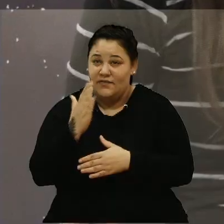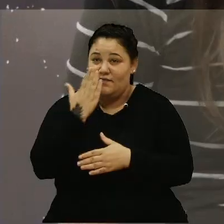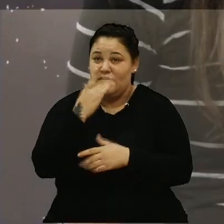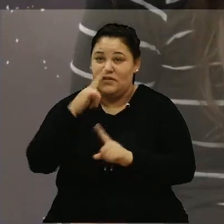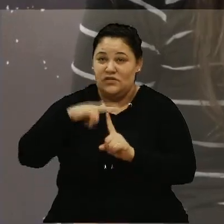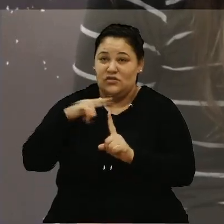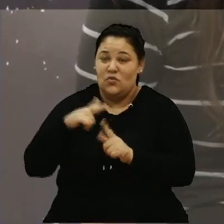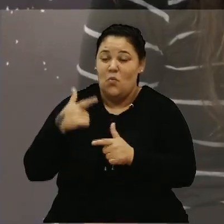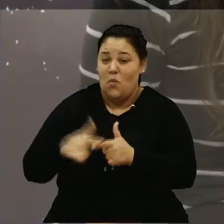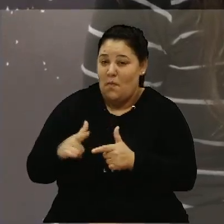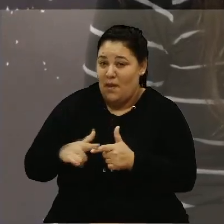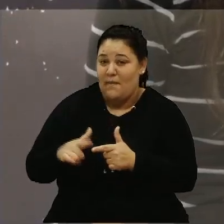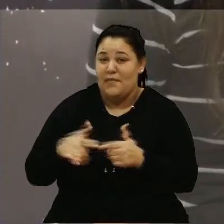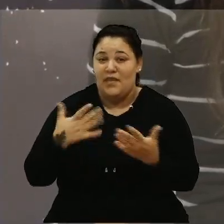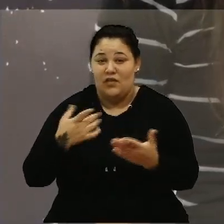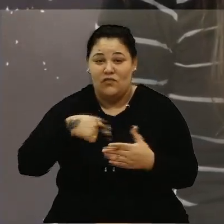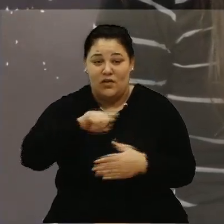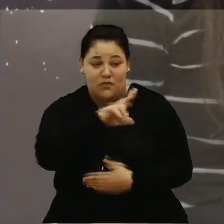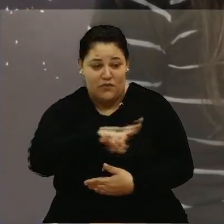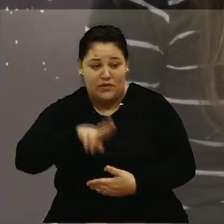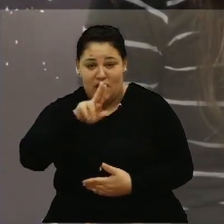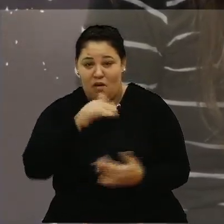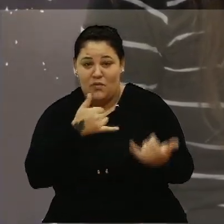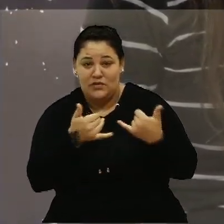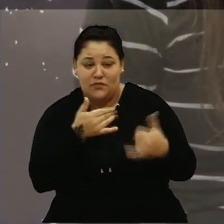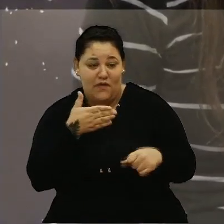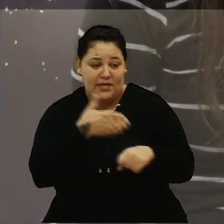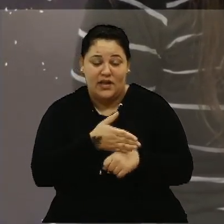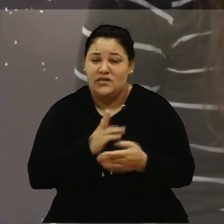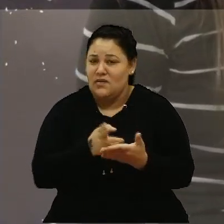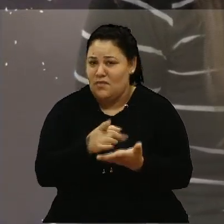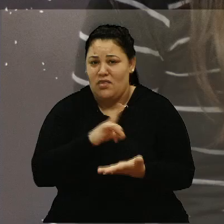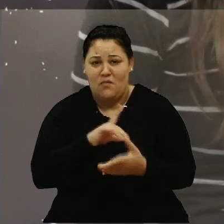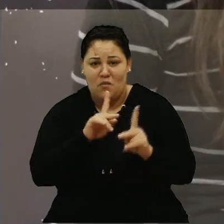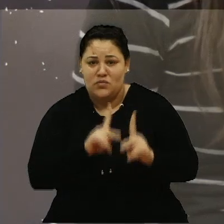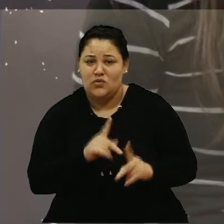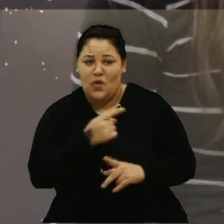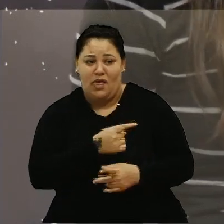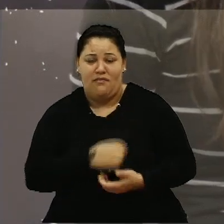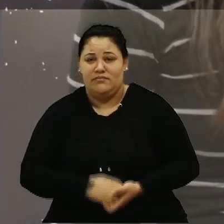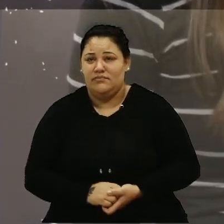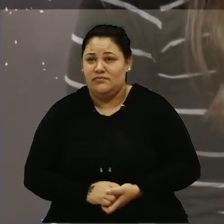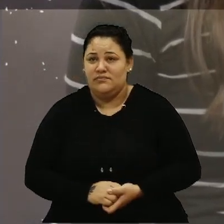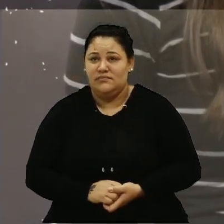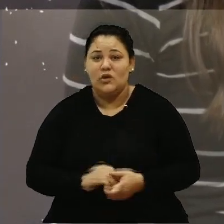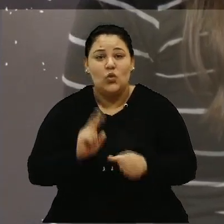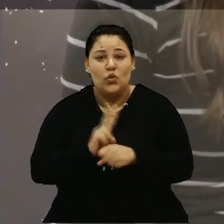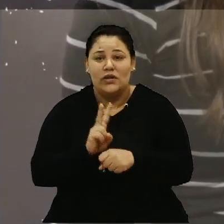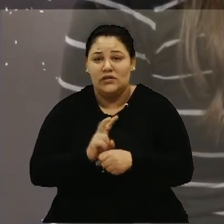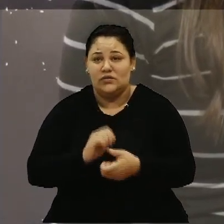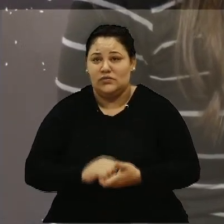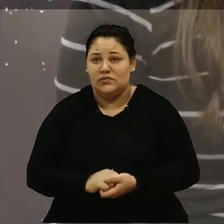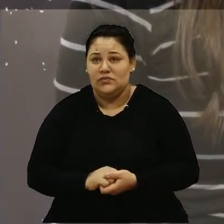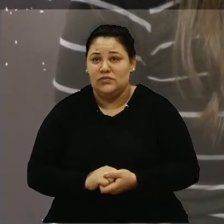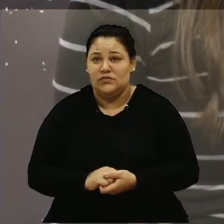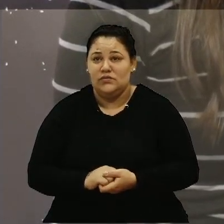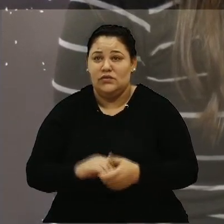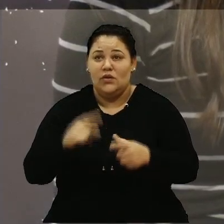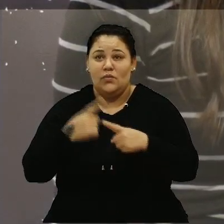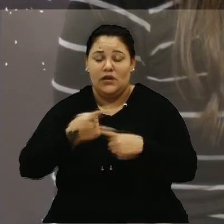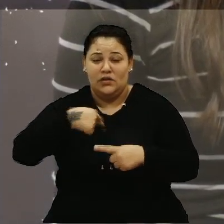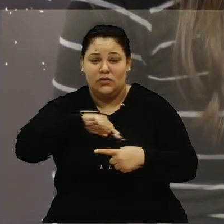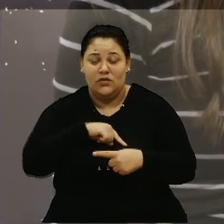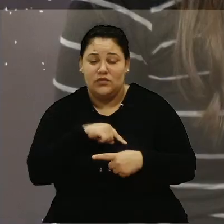né? Você vai numa universidade, você vai entrar lá, sempre vai ter um vigilante lá, cuidando, né? Por que nós não temos que